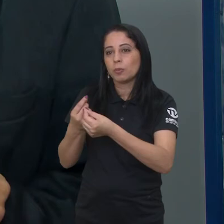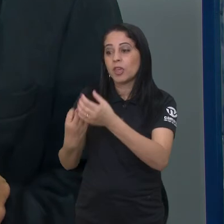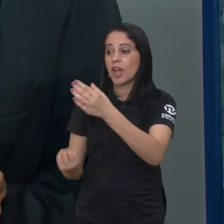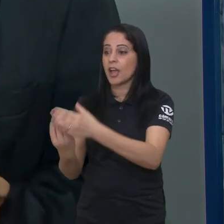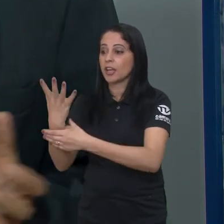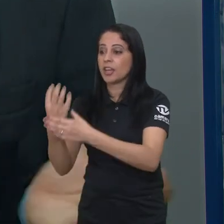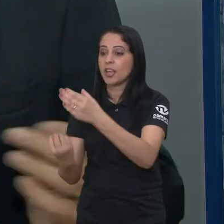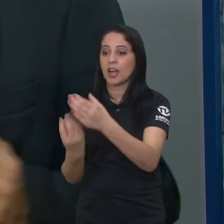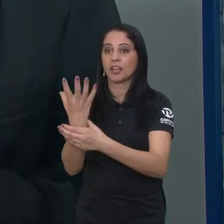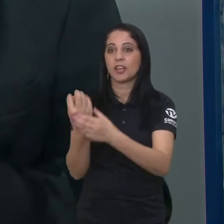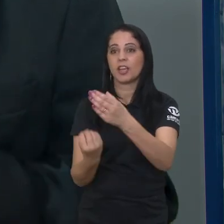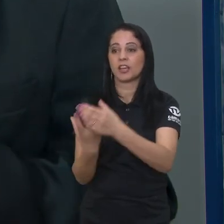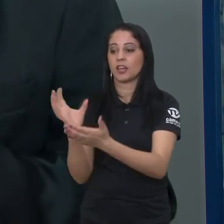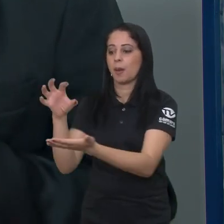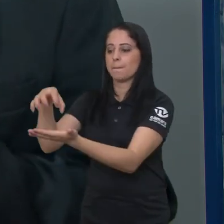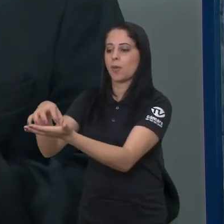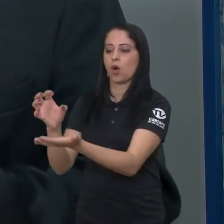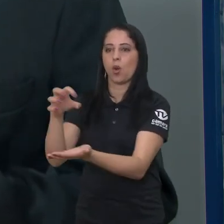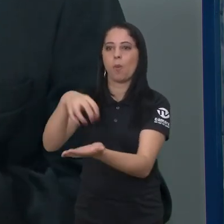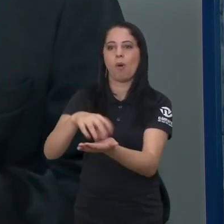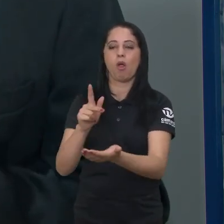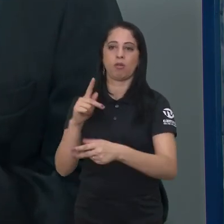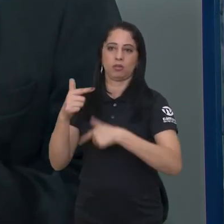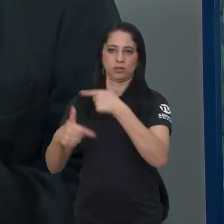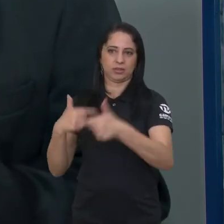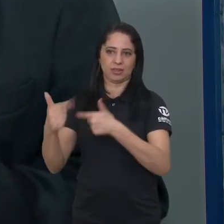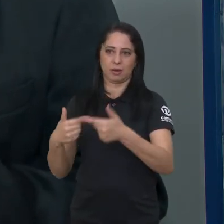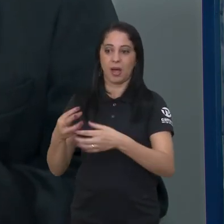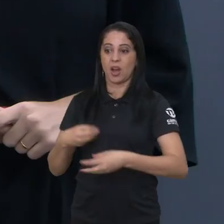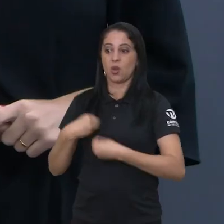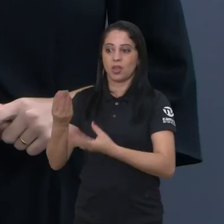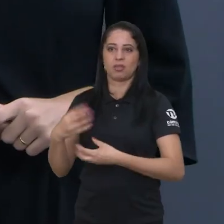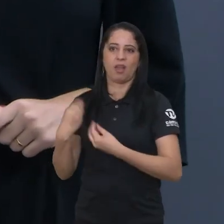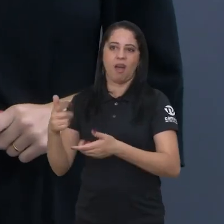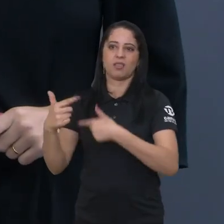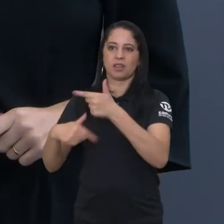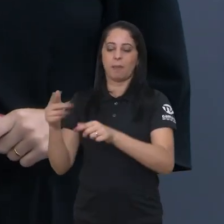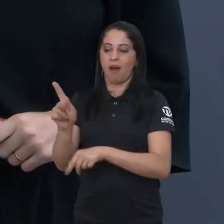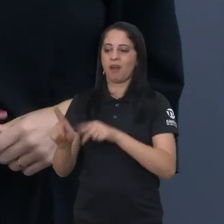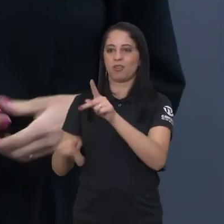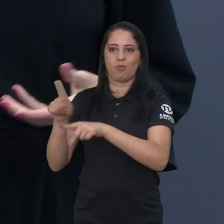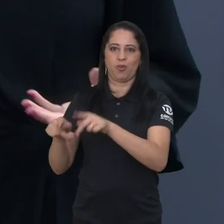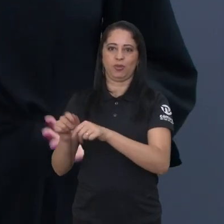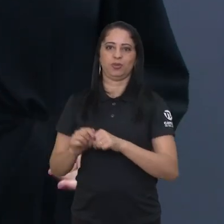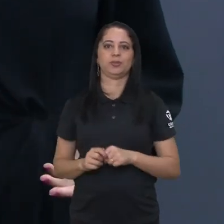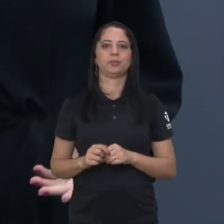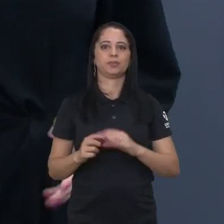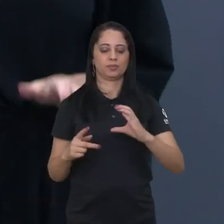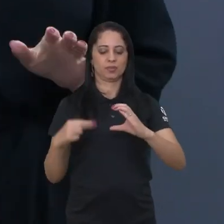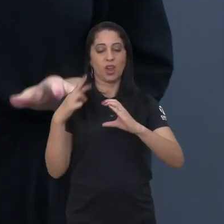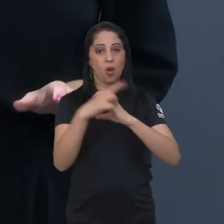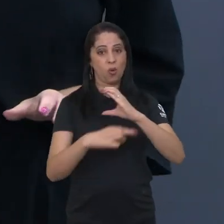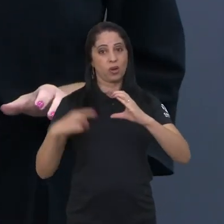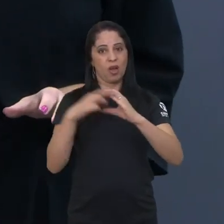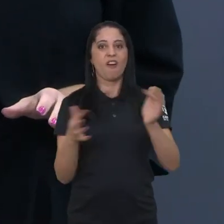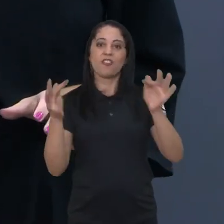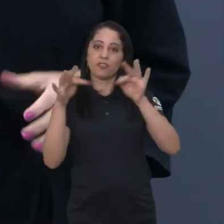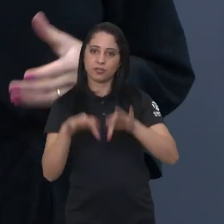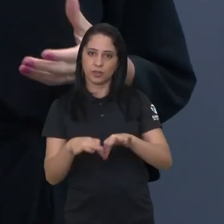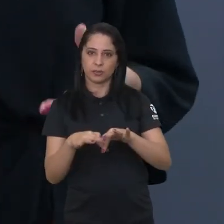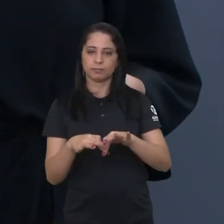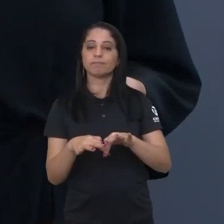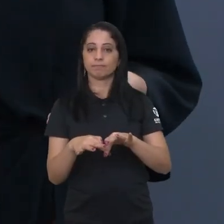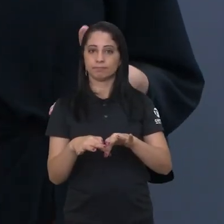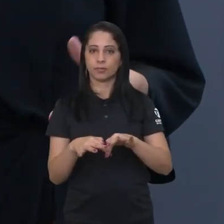enfim, é trazer aí emprego e renda para o joseense. E o Câmara Fiscaliza fica por aqui. Não se esqueça, o